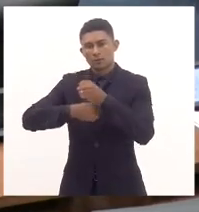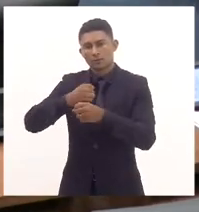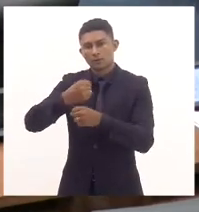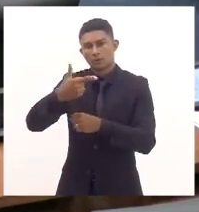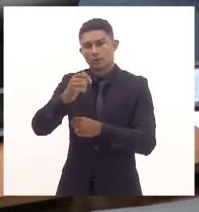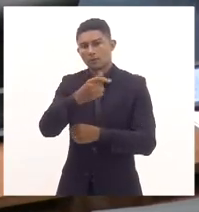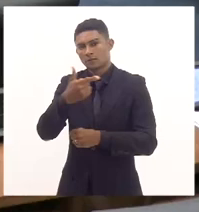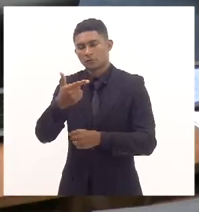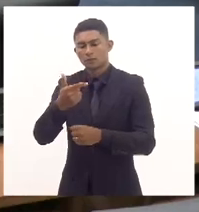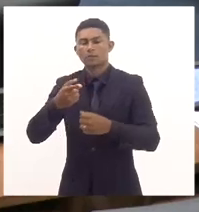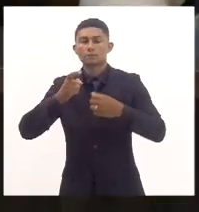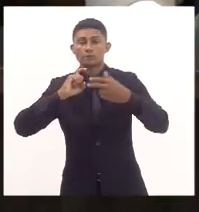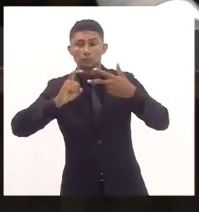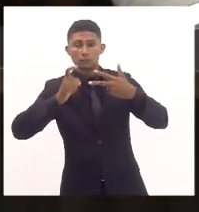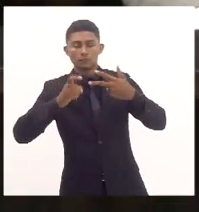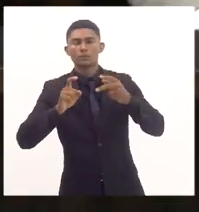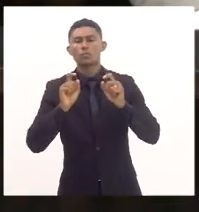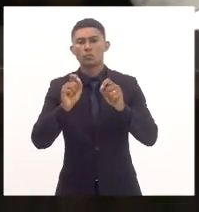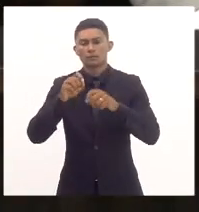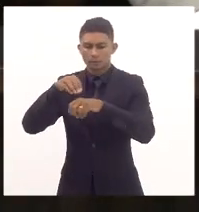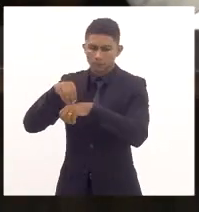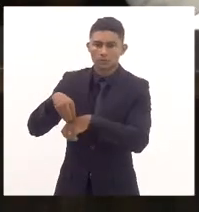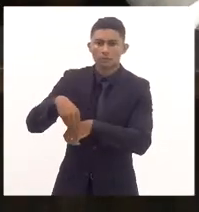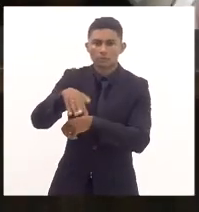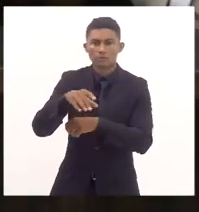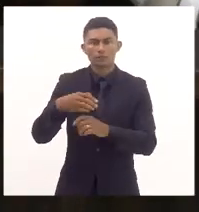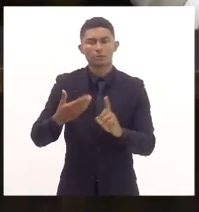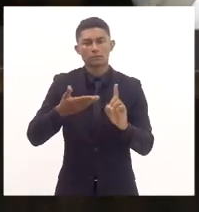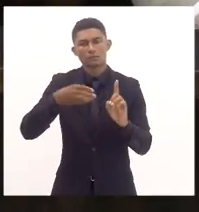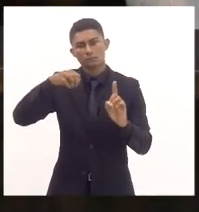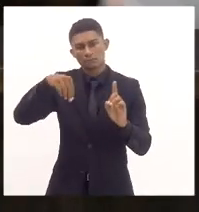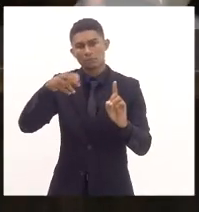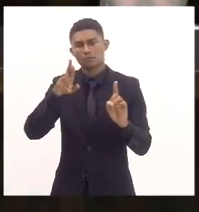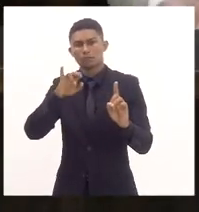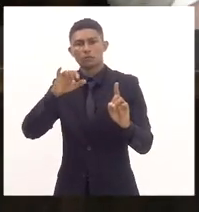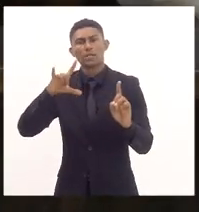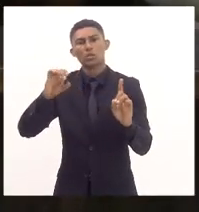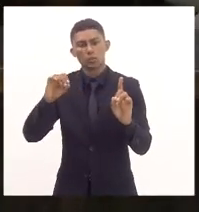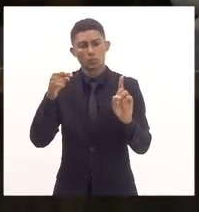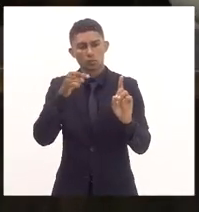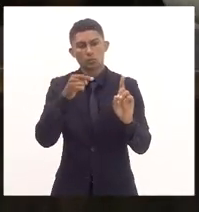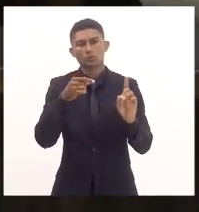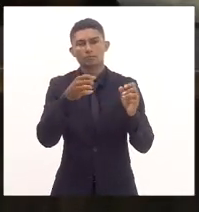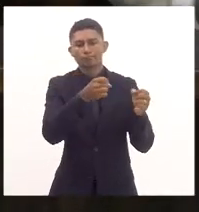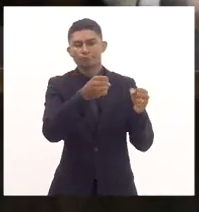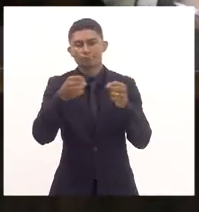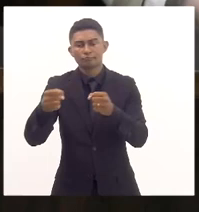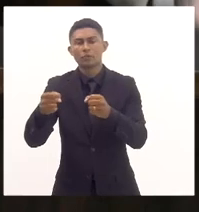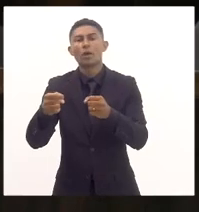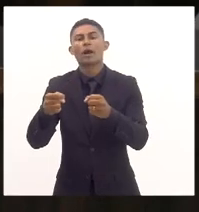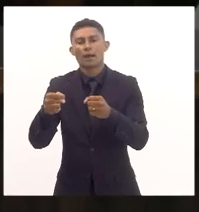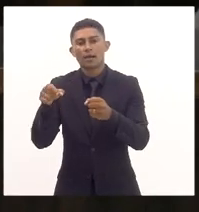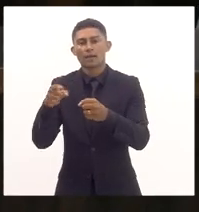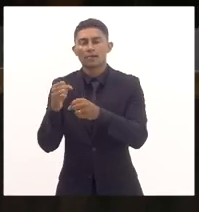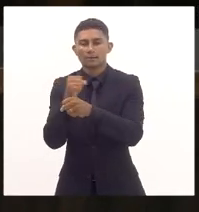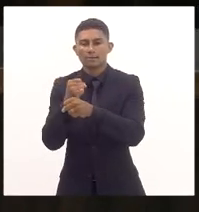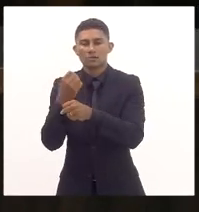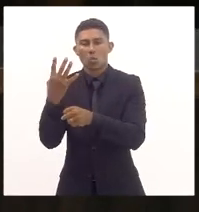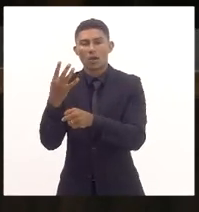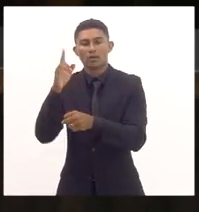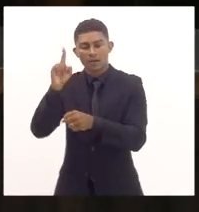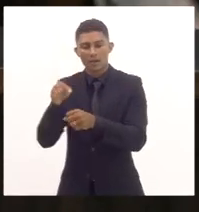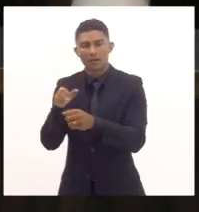de autoria do Poder Executivo que indica a reprodução de Murillo Provença dos Reis Leal para exercer o mandato de quatro anos como